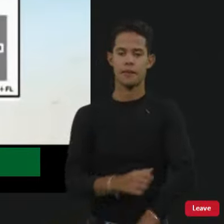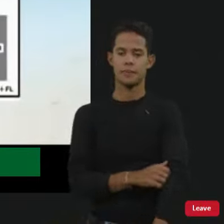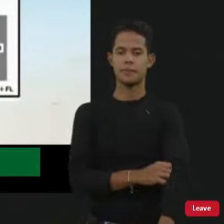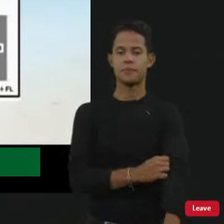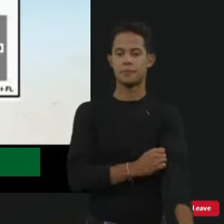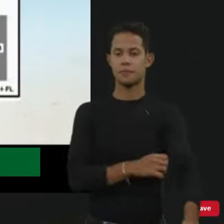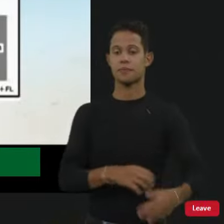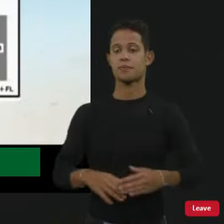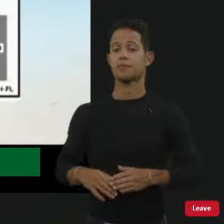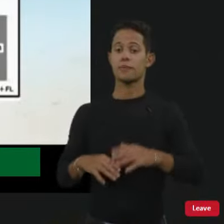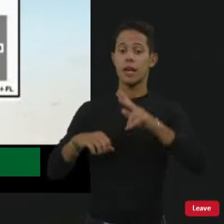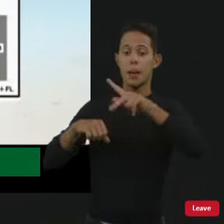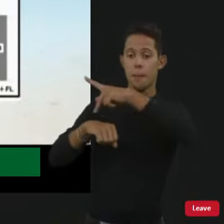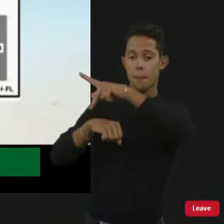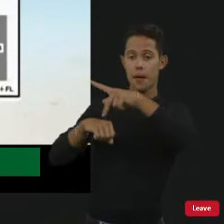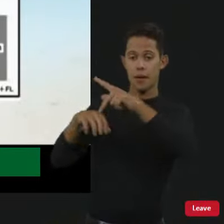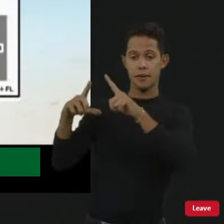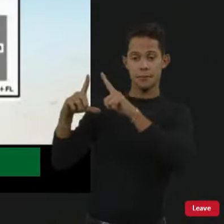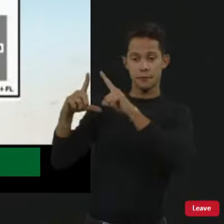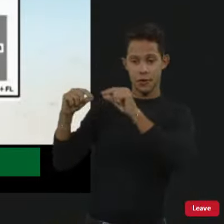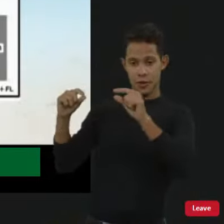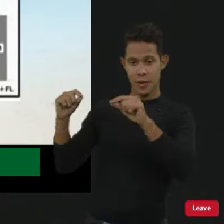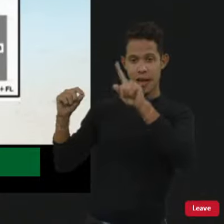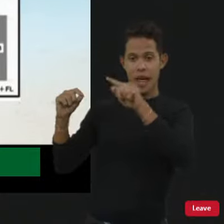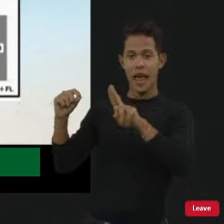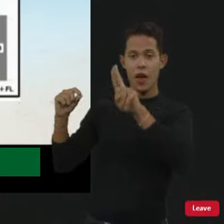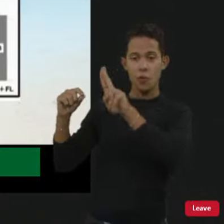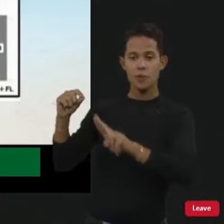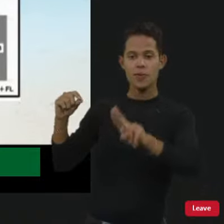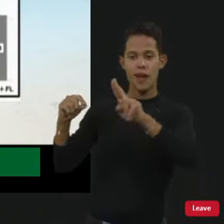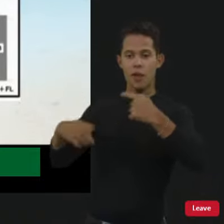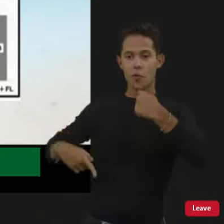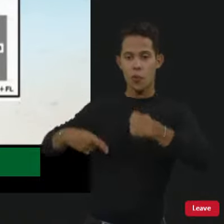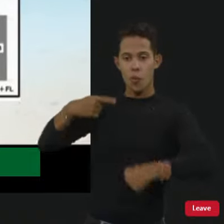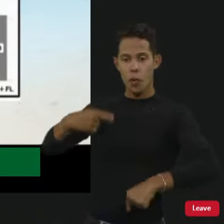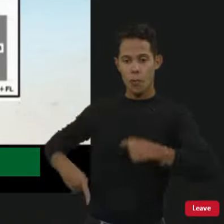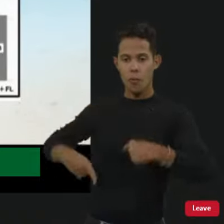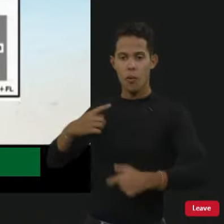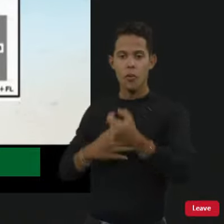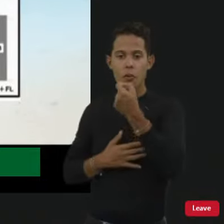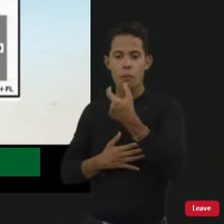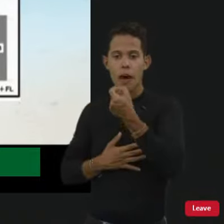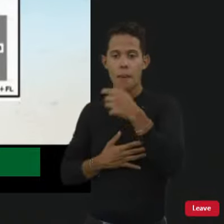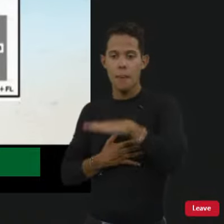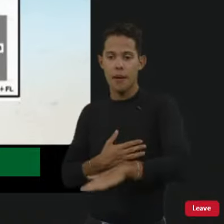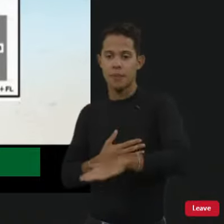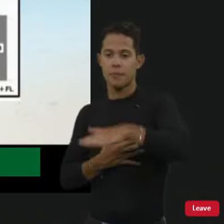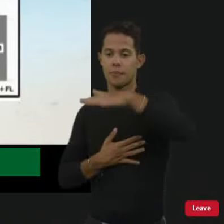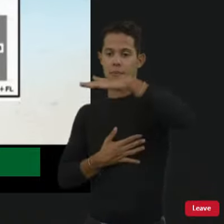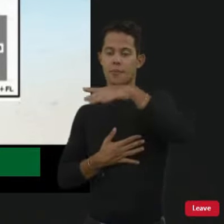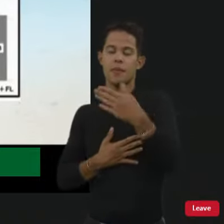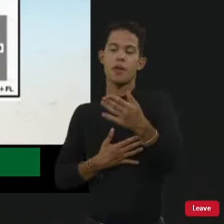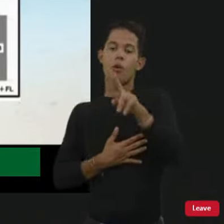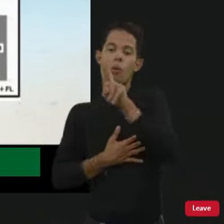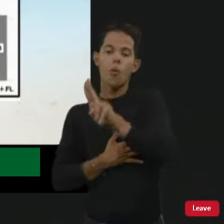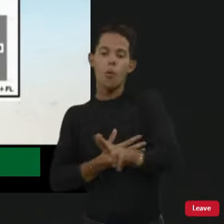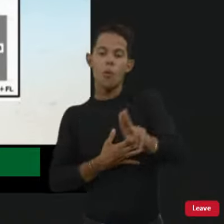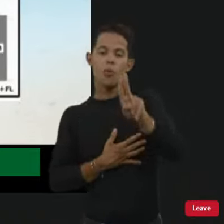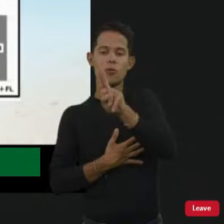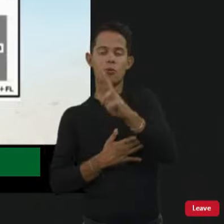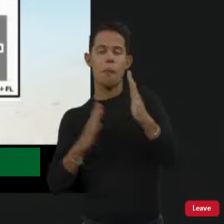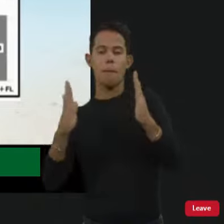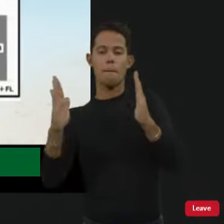No Japão, que é utilizado o hormônio de crescimento, né, o uso durante todo o